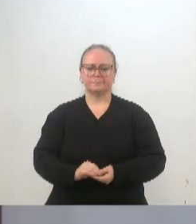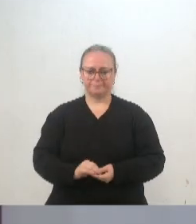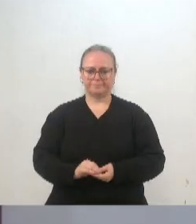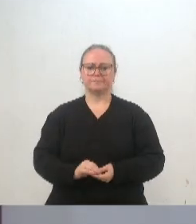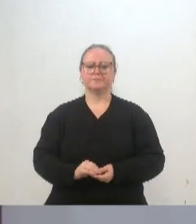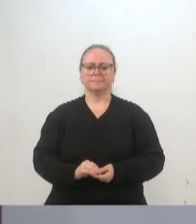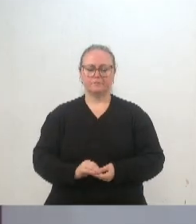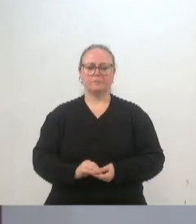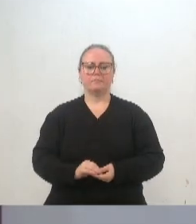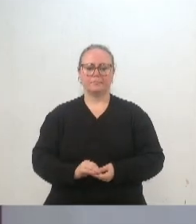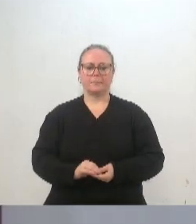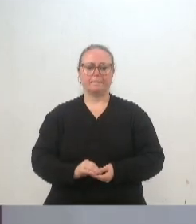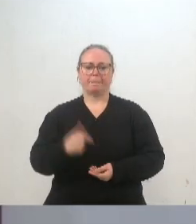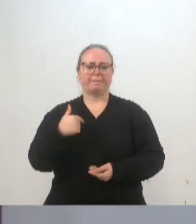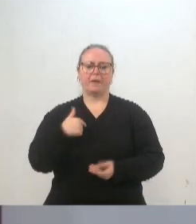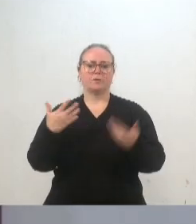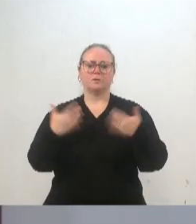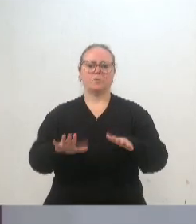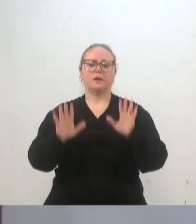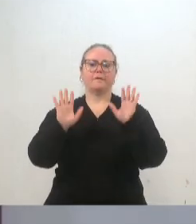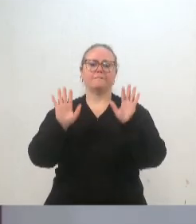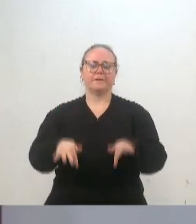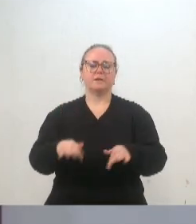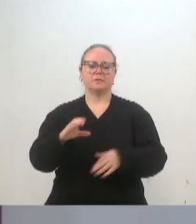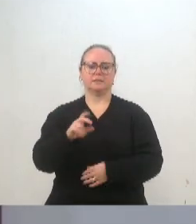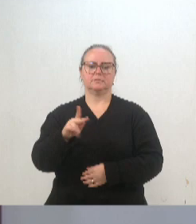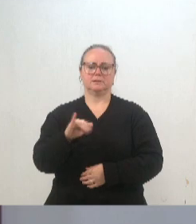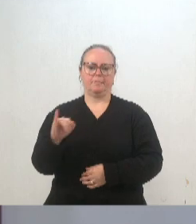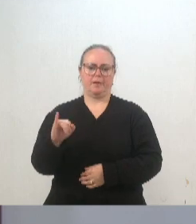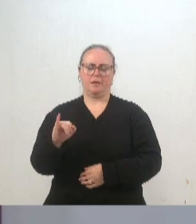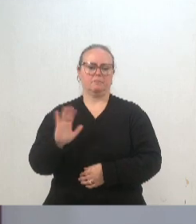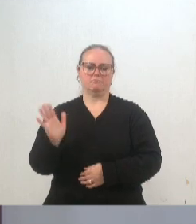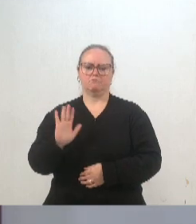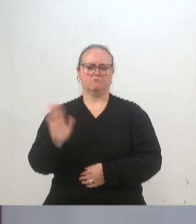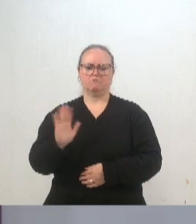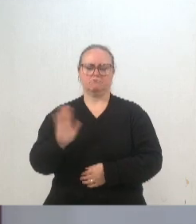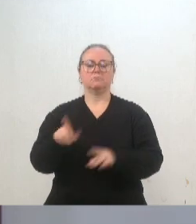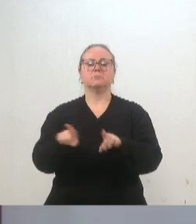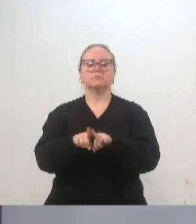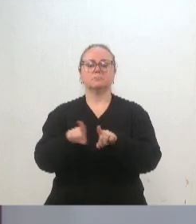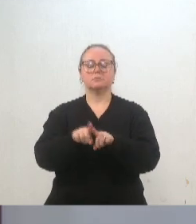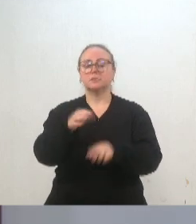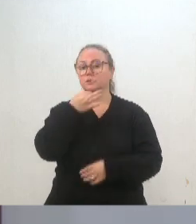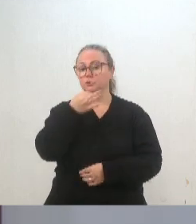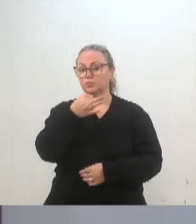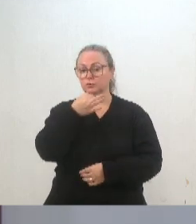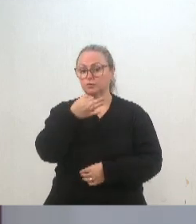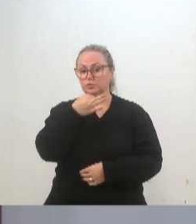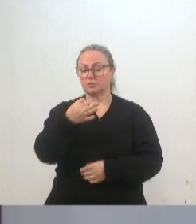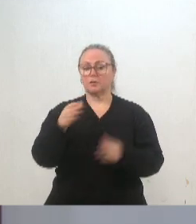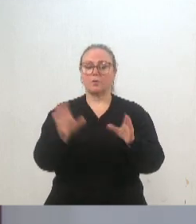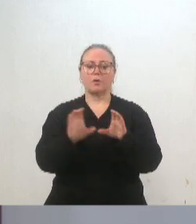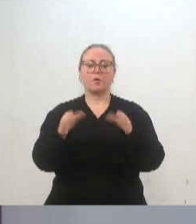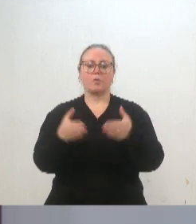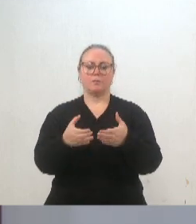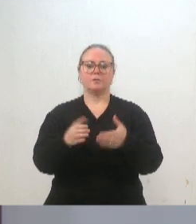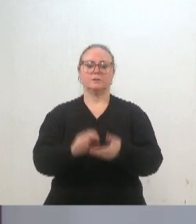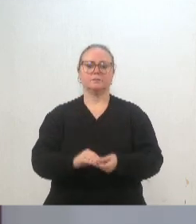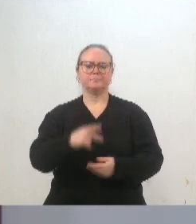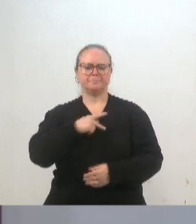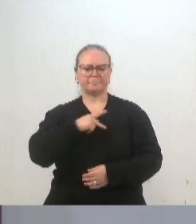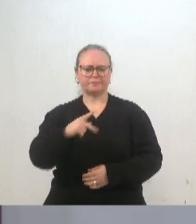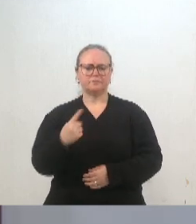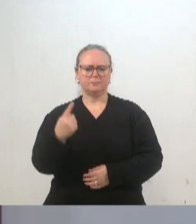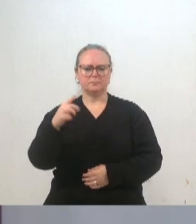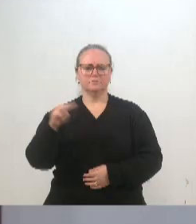foi dito que eu queria acabar com a CPI. Até dei uma sugestão para que isso fosse feito numa comissão. Presidente, por favor, só mais